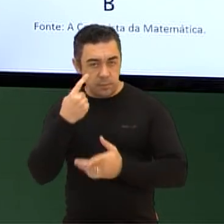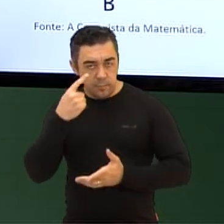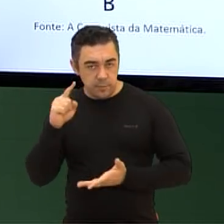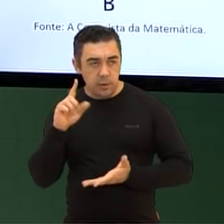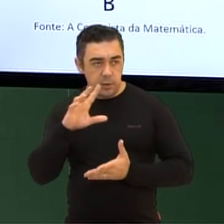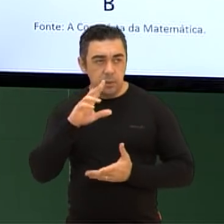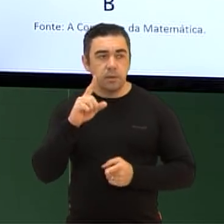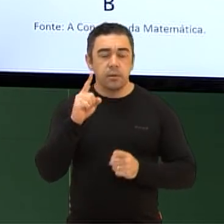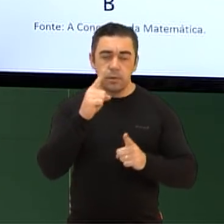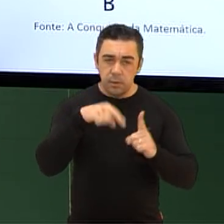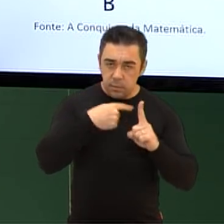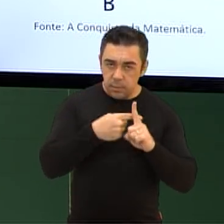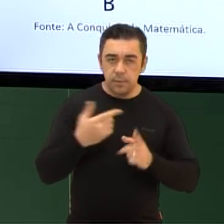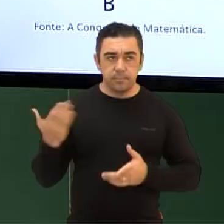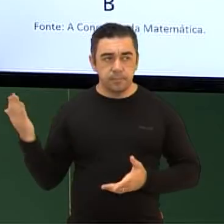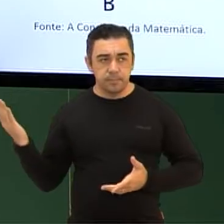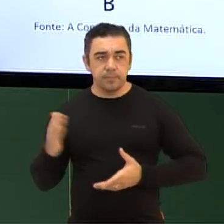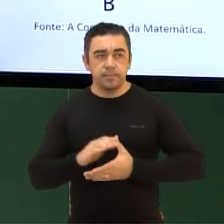essa parte aqui.